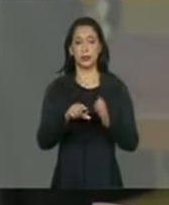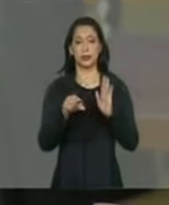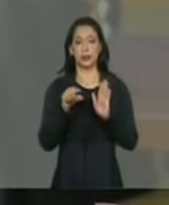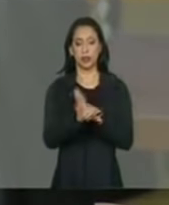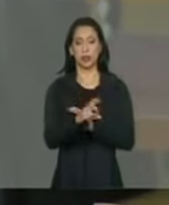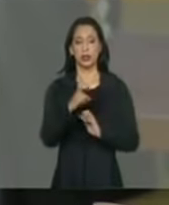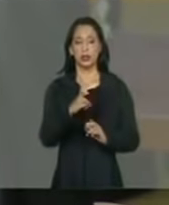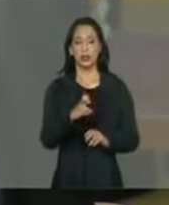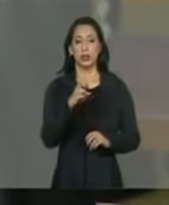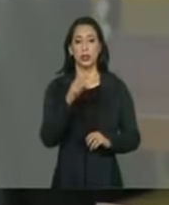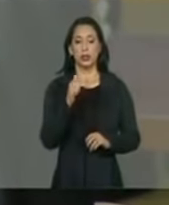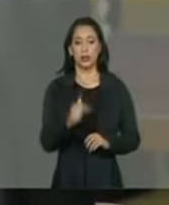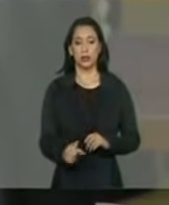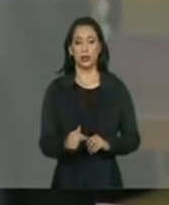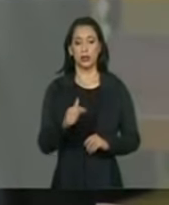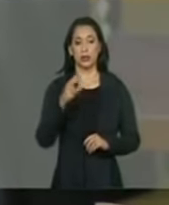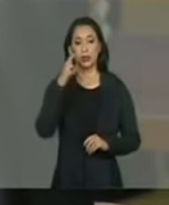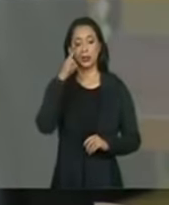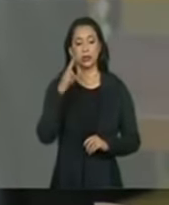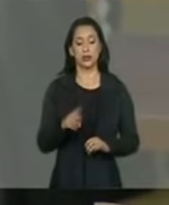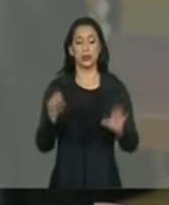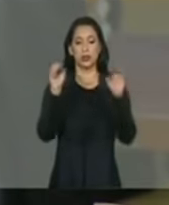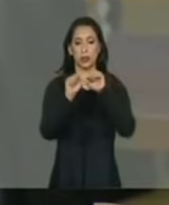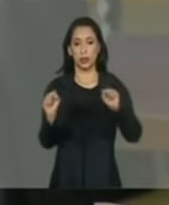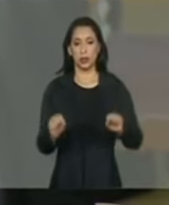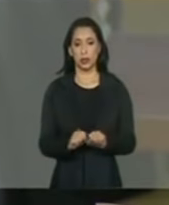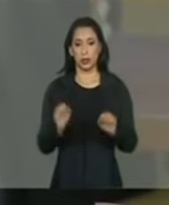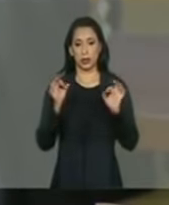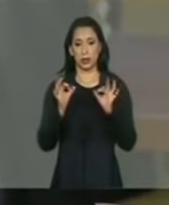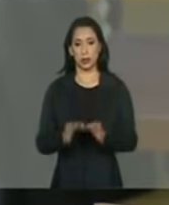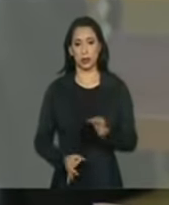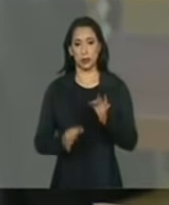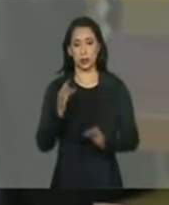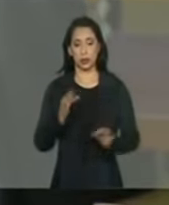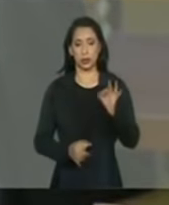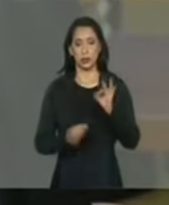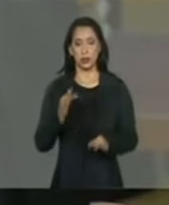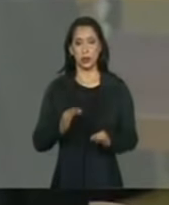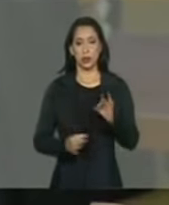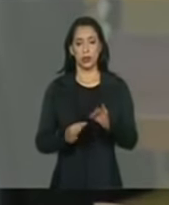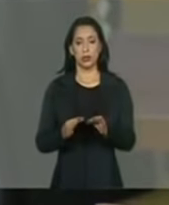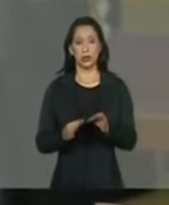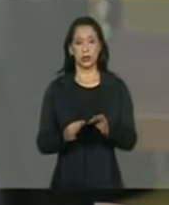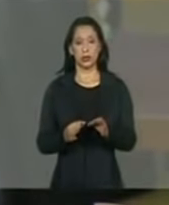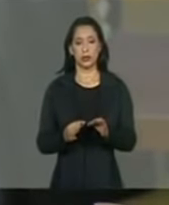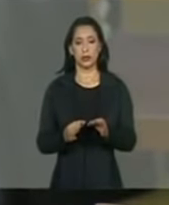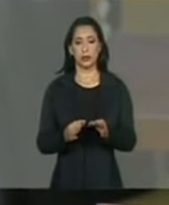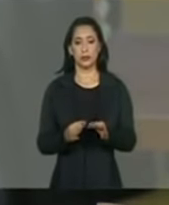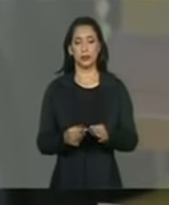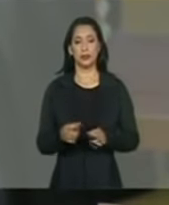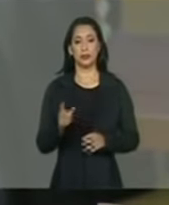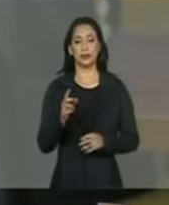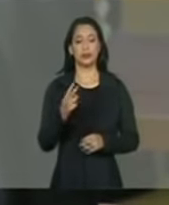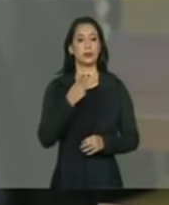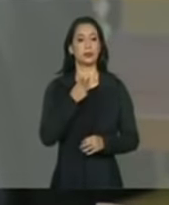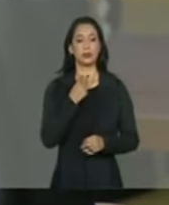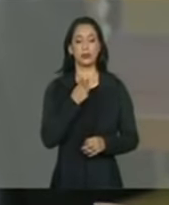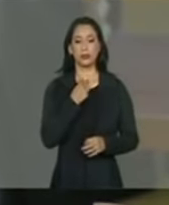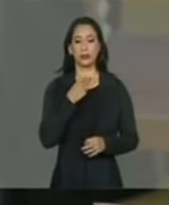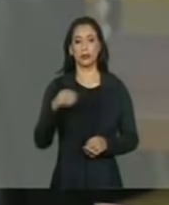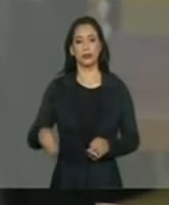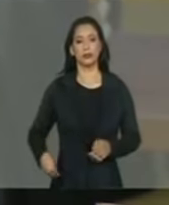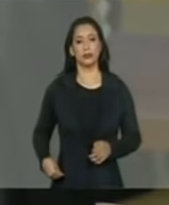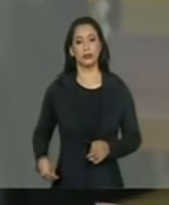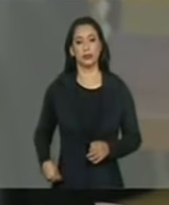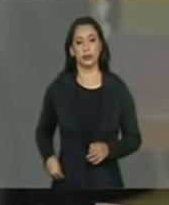política consagra em nosso sistema jurídico a presunção iuris tantum de não culpabilidade daqueles que